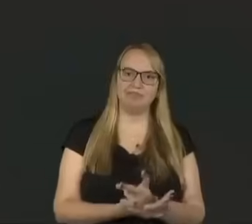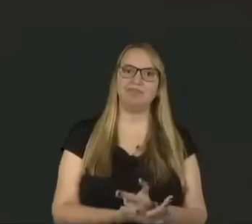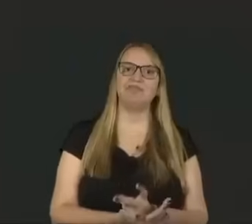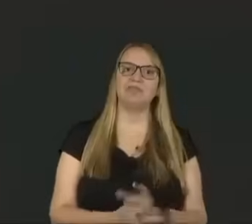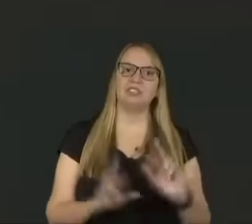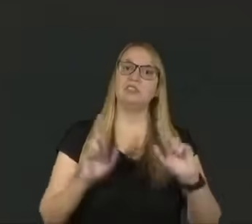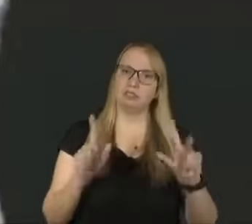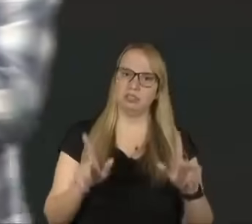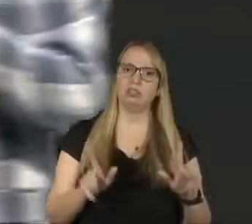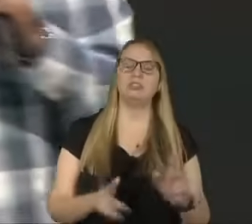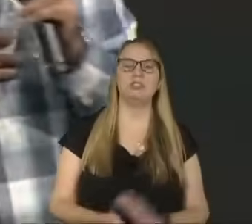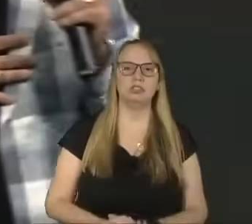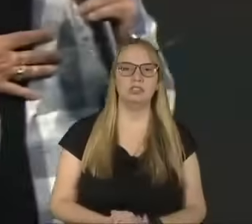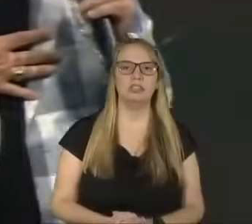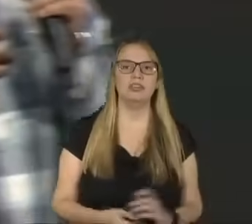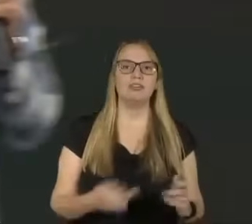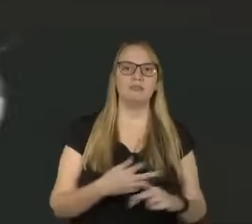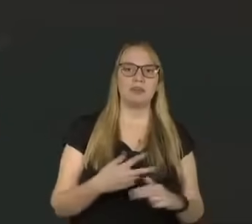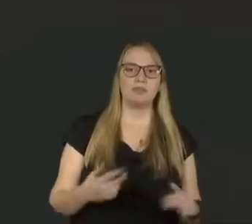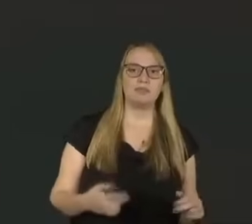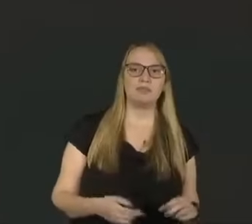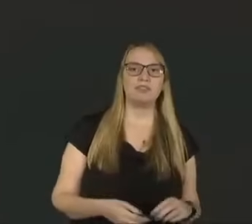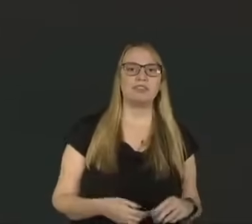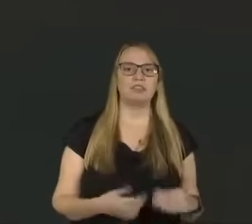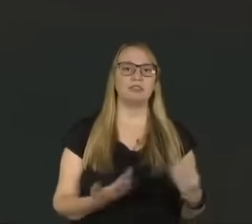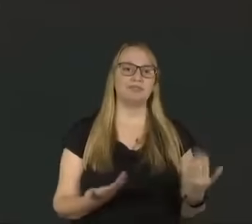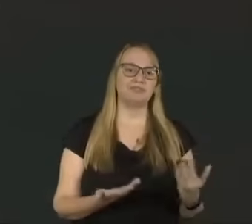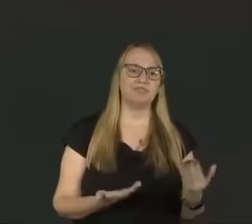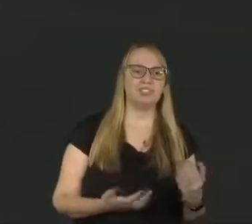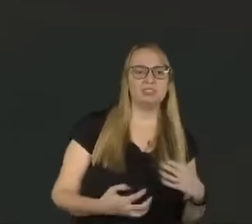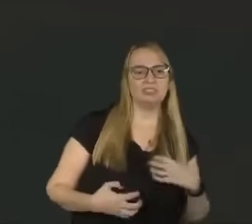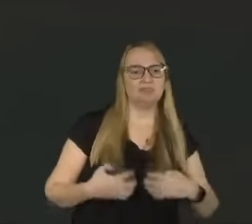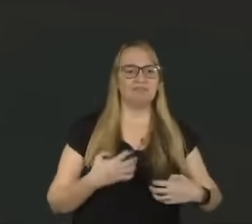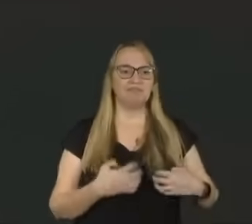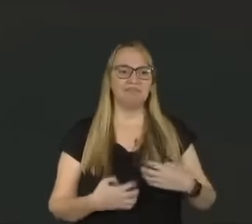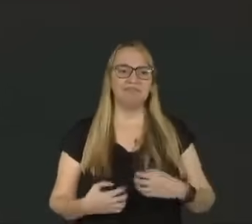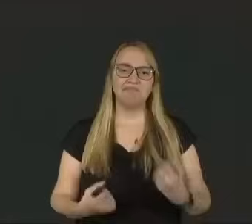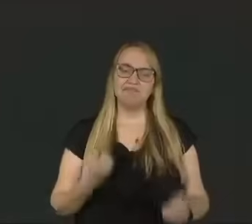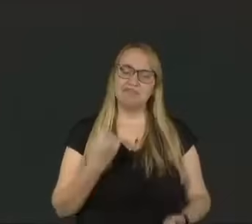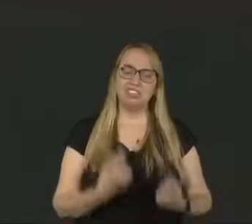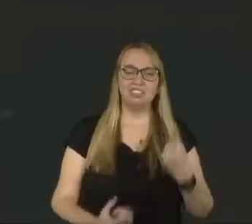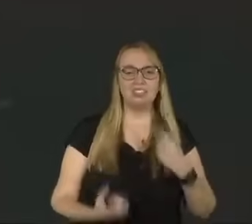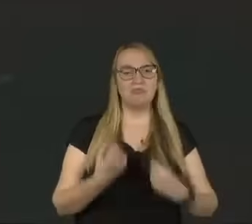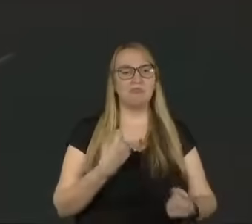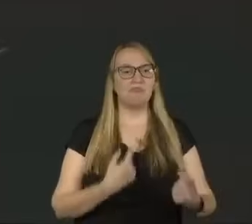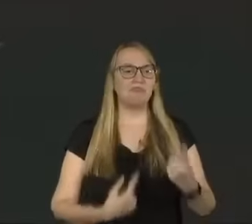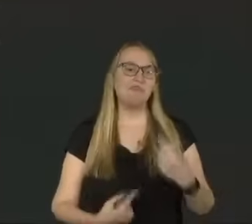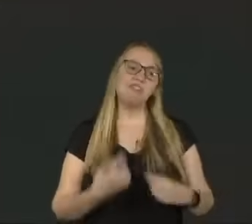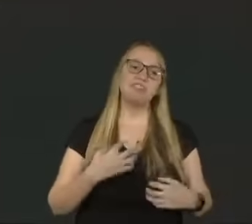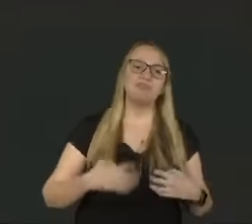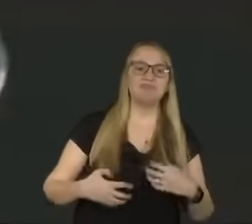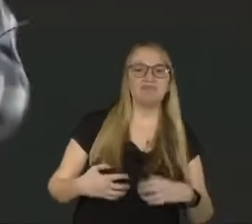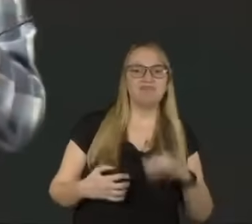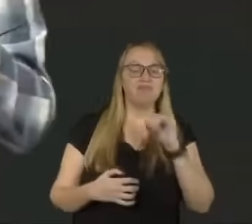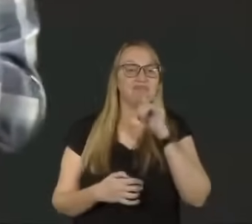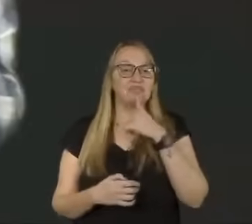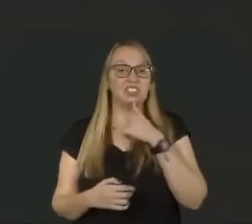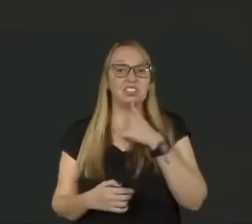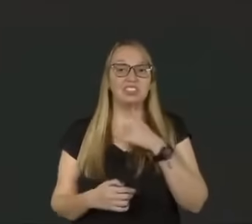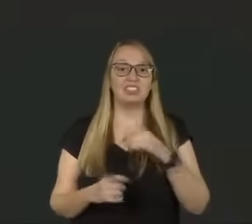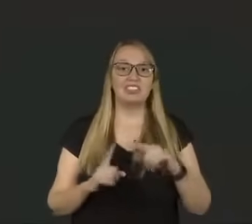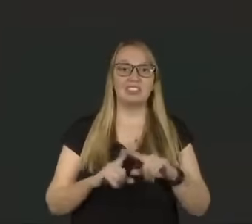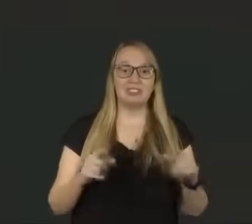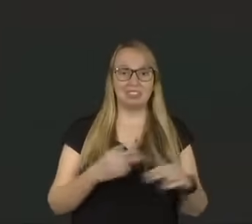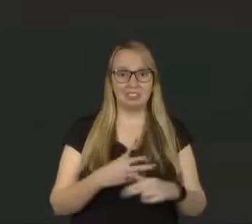diferente meu irmão uma coisa é um dia você ficar ressentido éé magoado por alguma coisa outra coisa é você vi